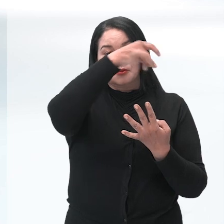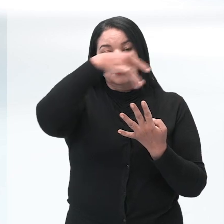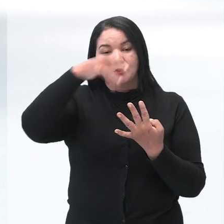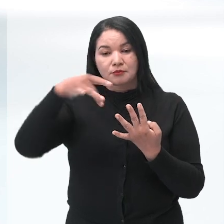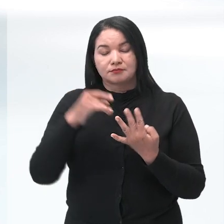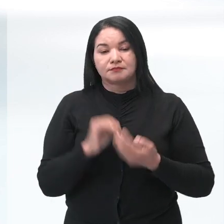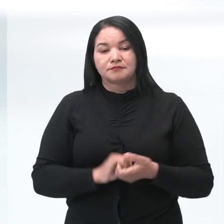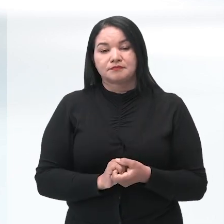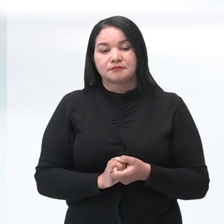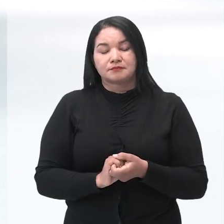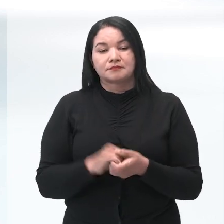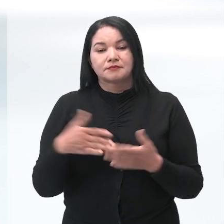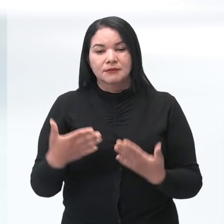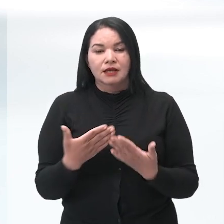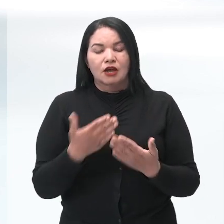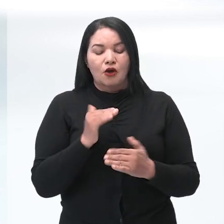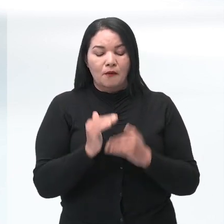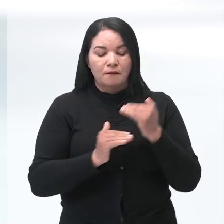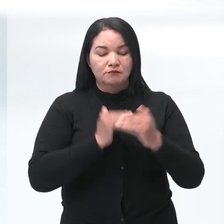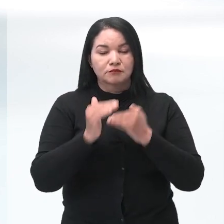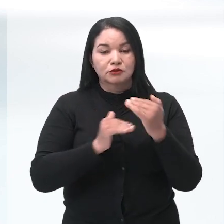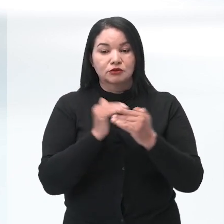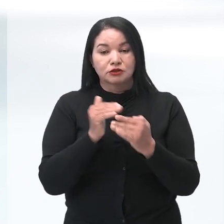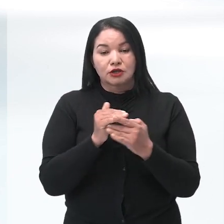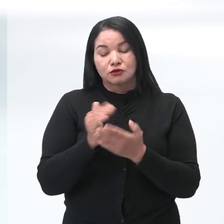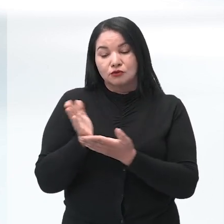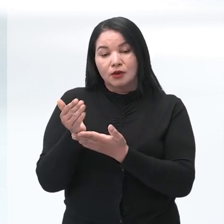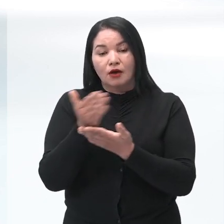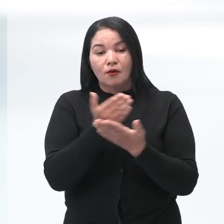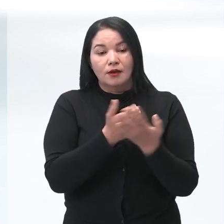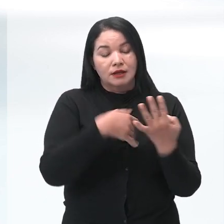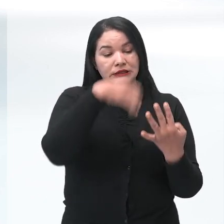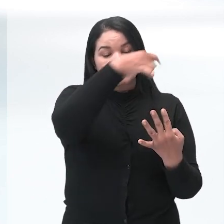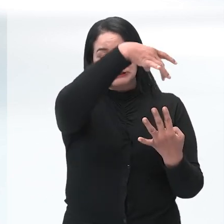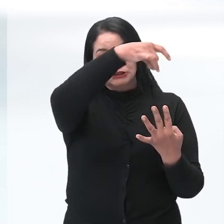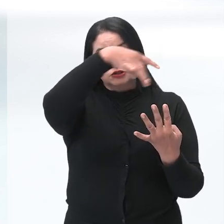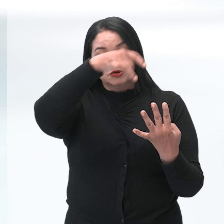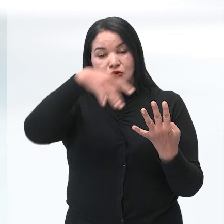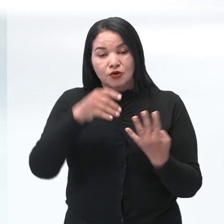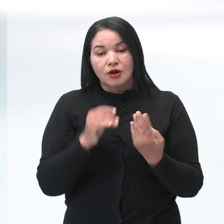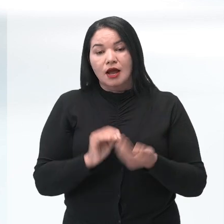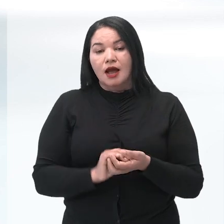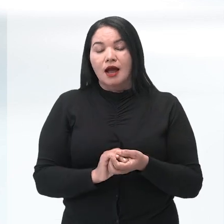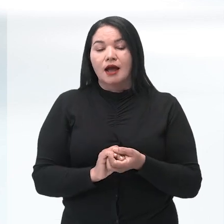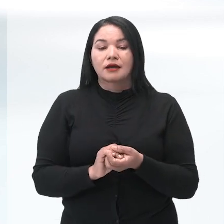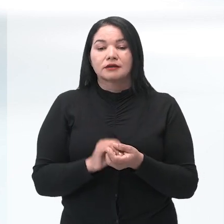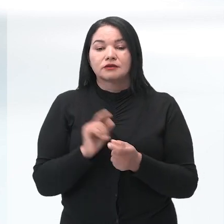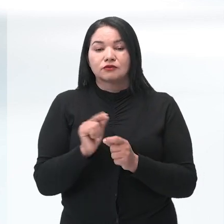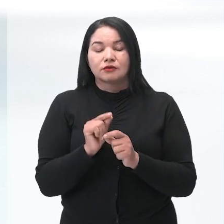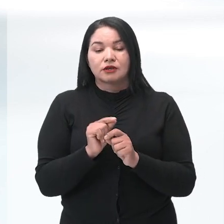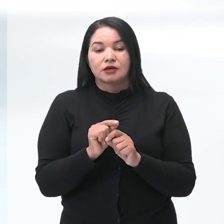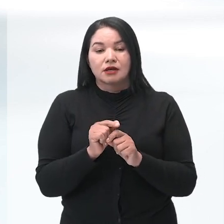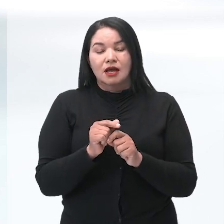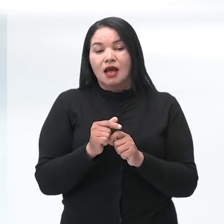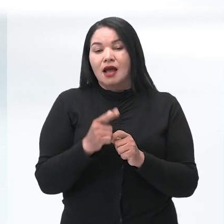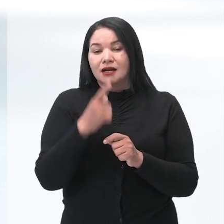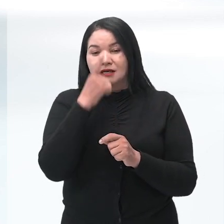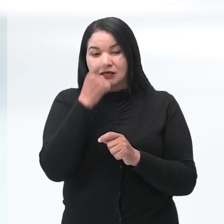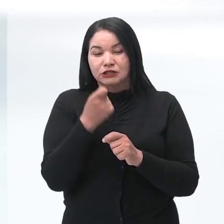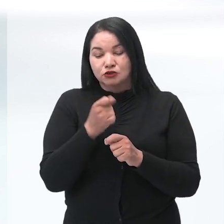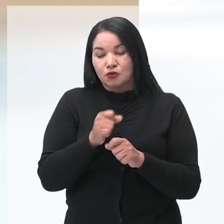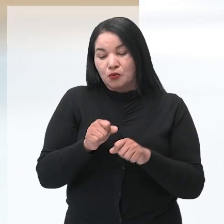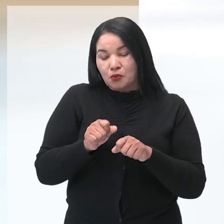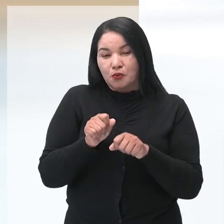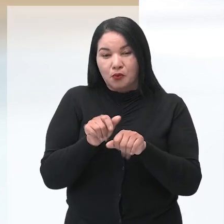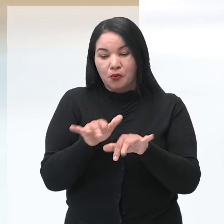O processo de coleta seletiva reduz, né, o número do lixo, né, reduz o